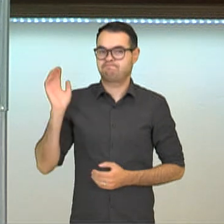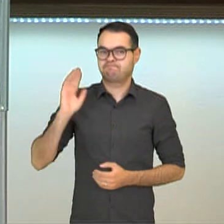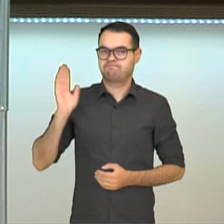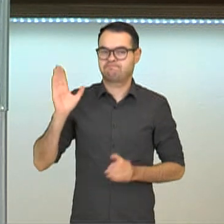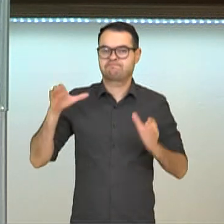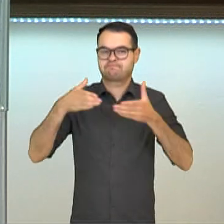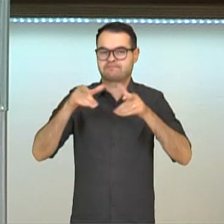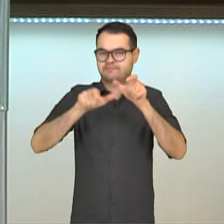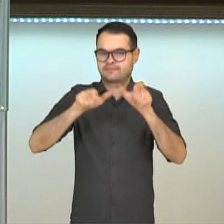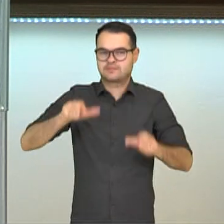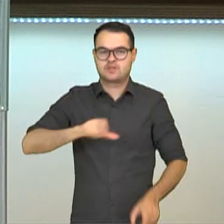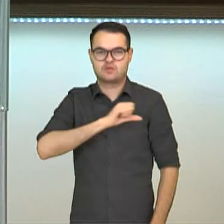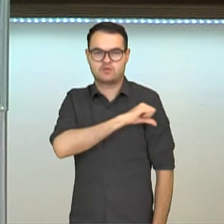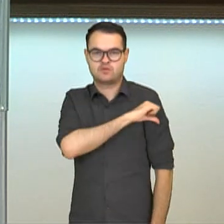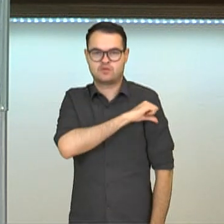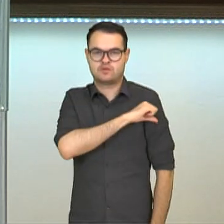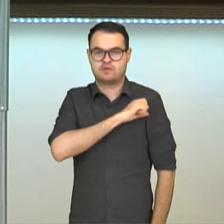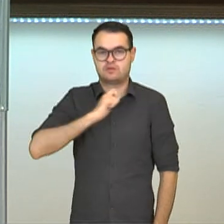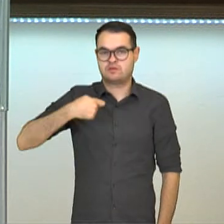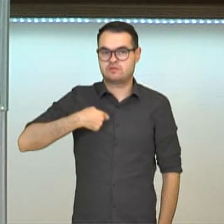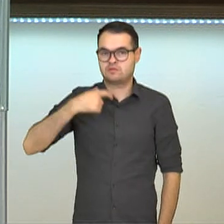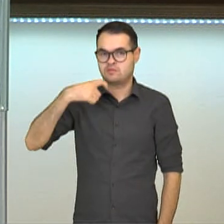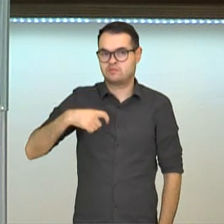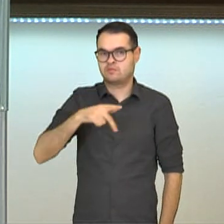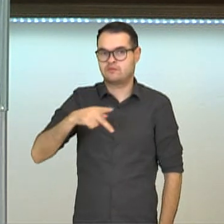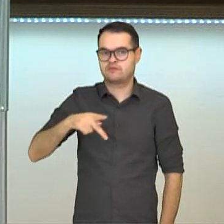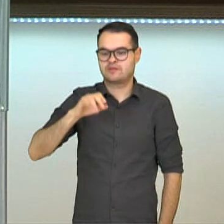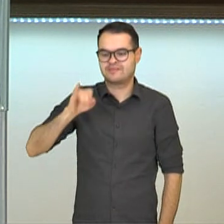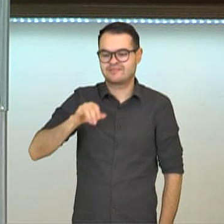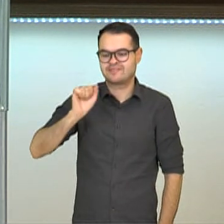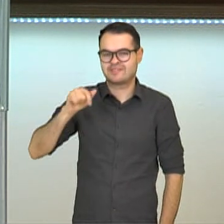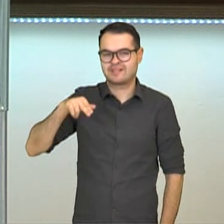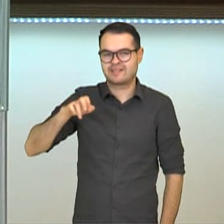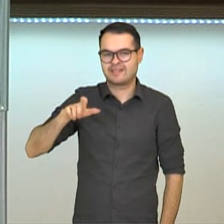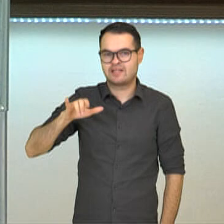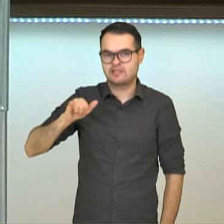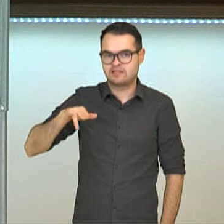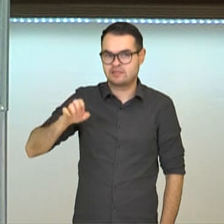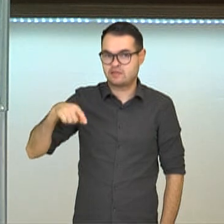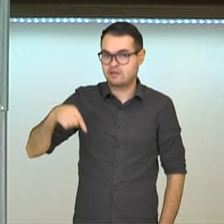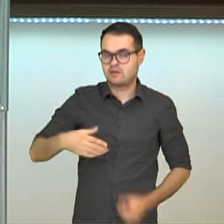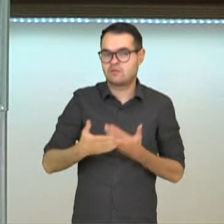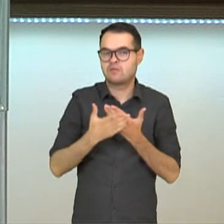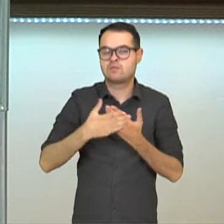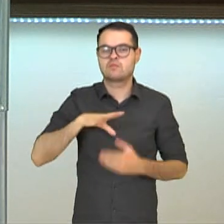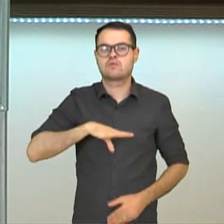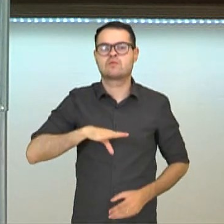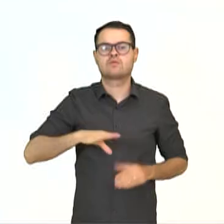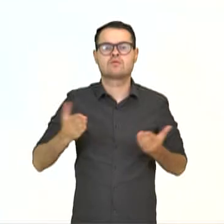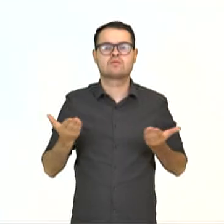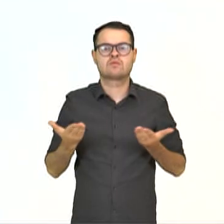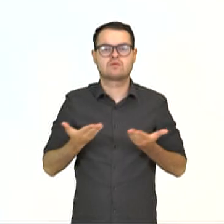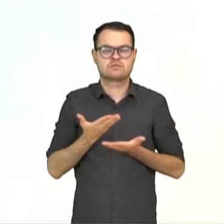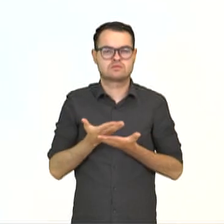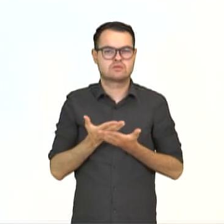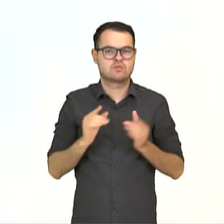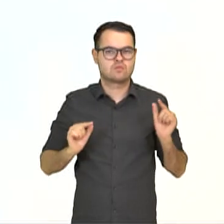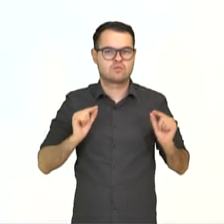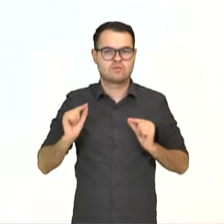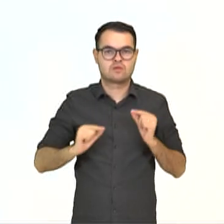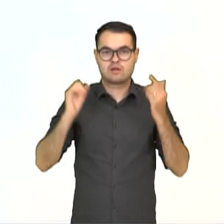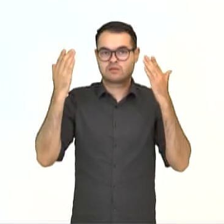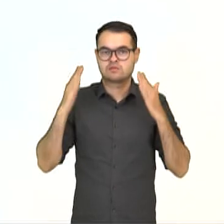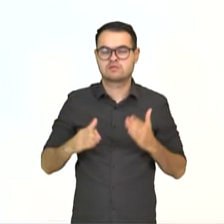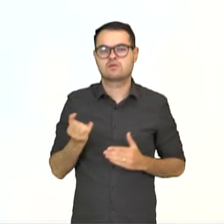Olá, estudantes do nono ano, eu sou a professora Jaqueline, essa é a nossa aula de língua portuguesa. Na aula de hoje, nós vamos analisar